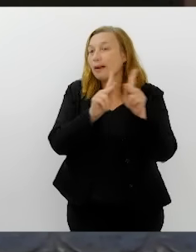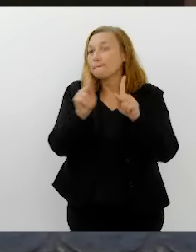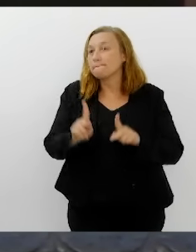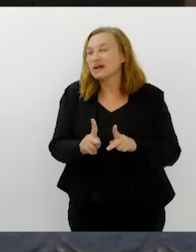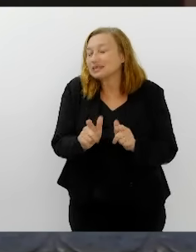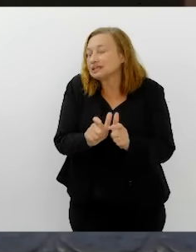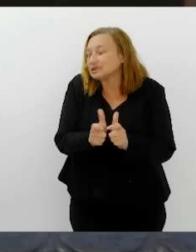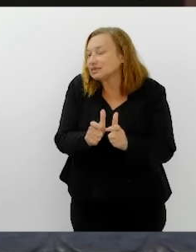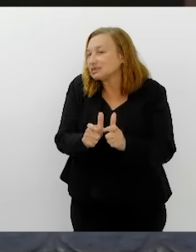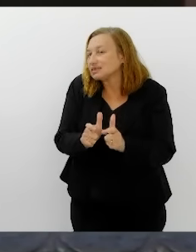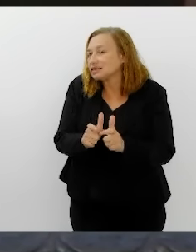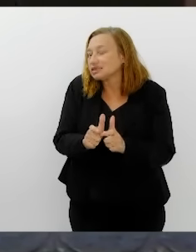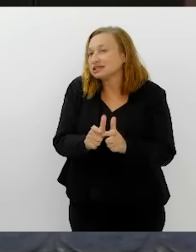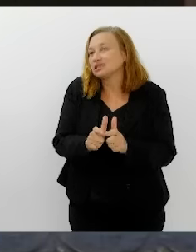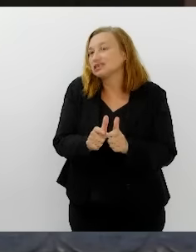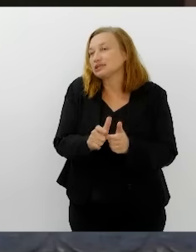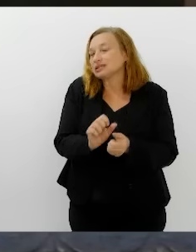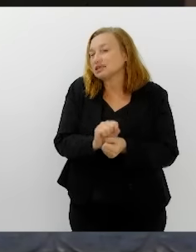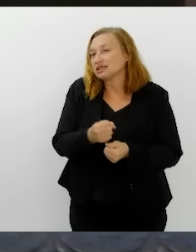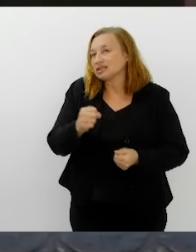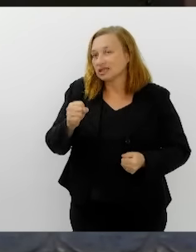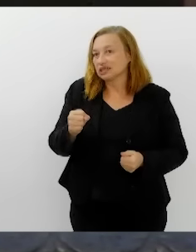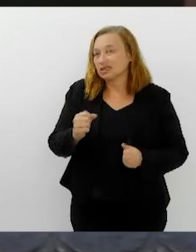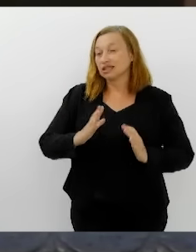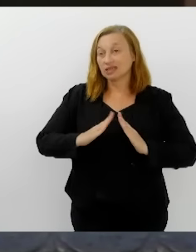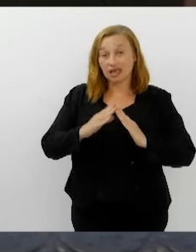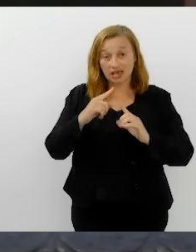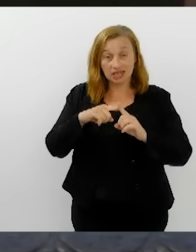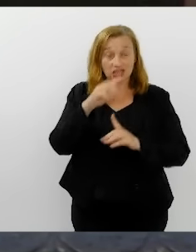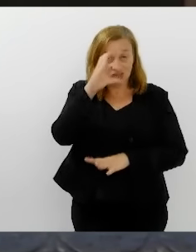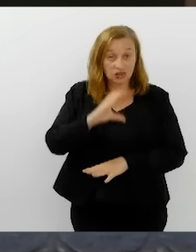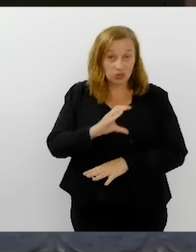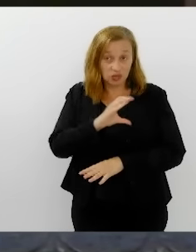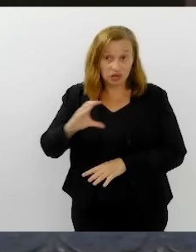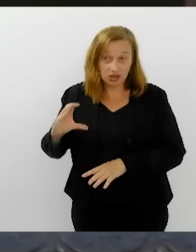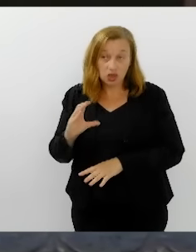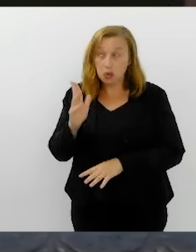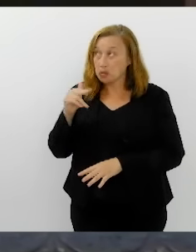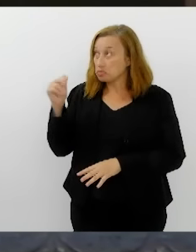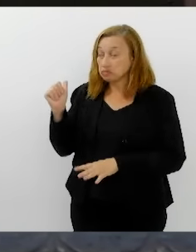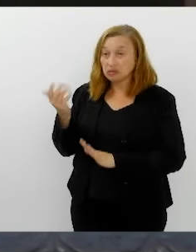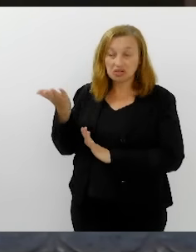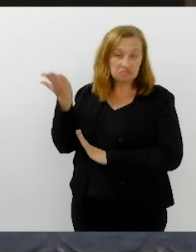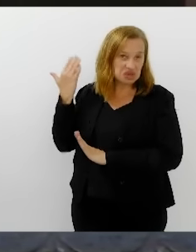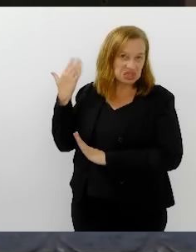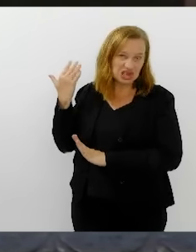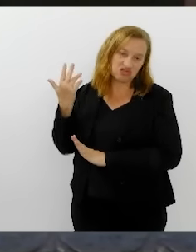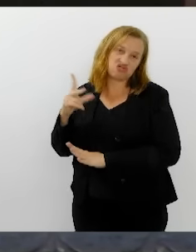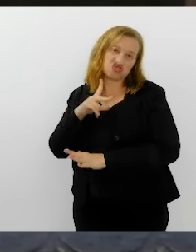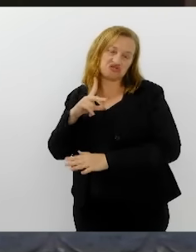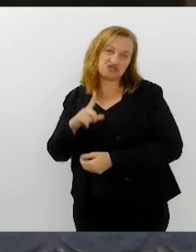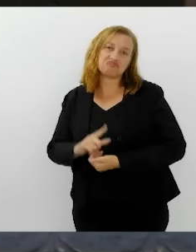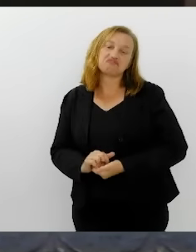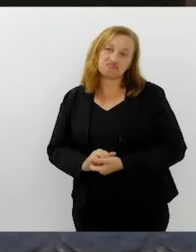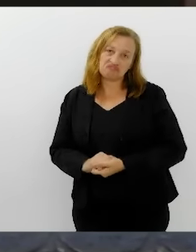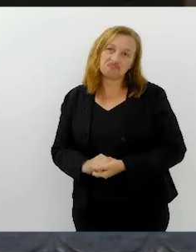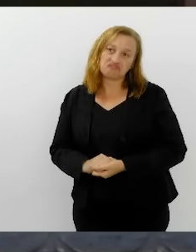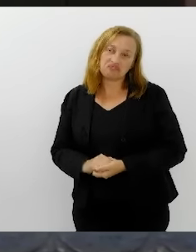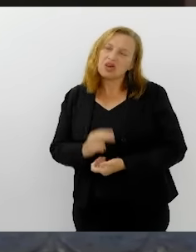grande nos arautos e na Igreja Católica que eu nunca tive na minha vida. E mesmo